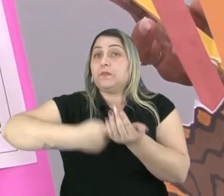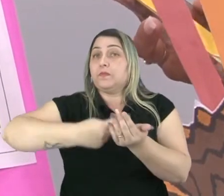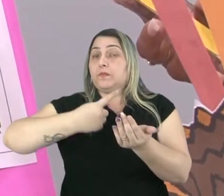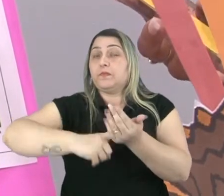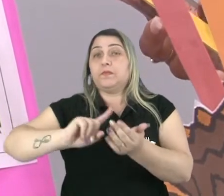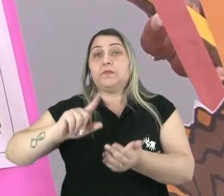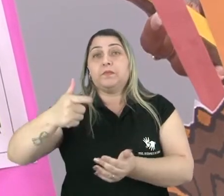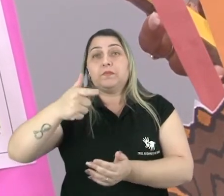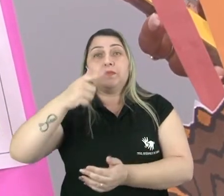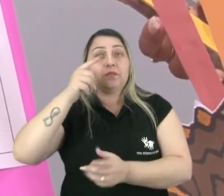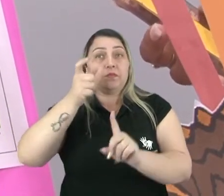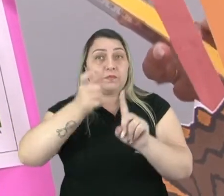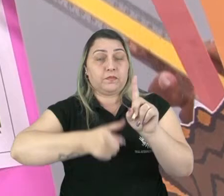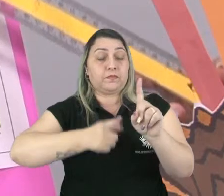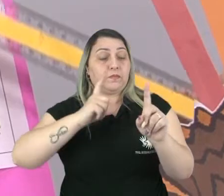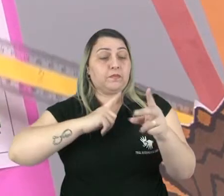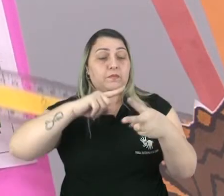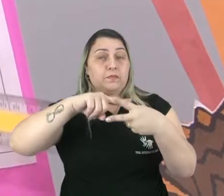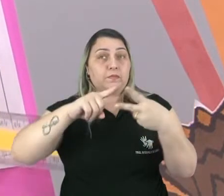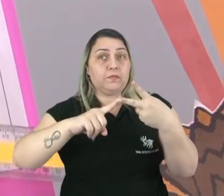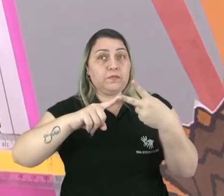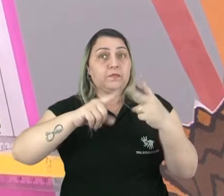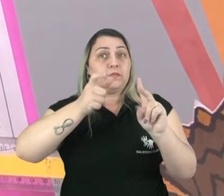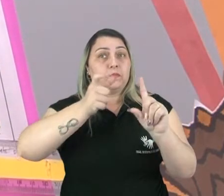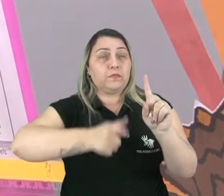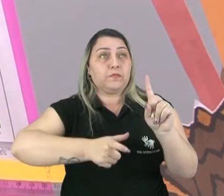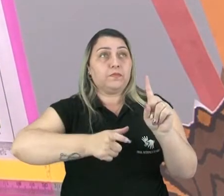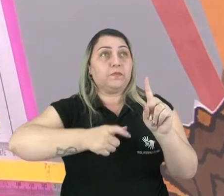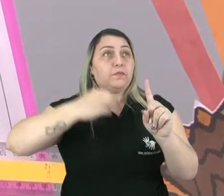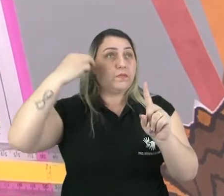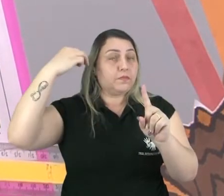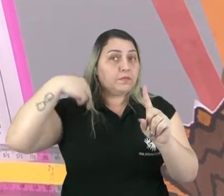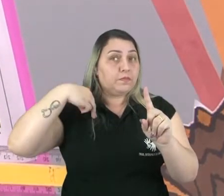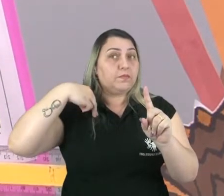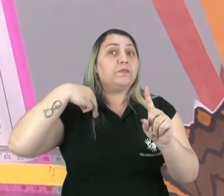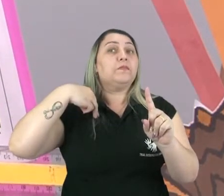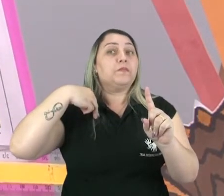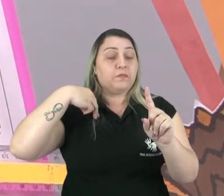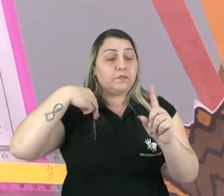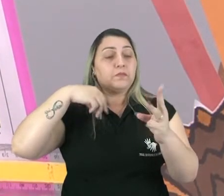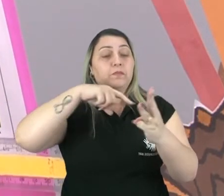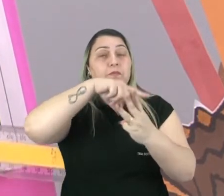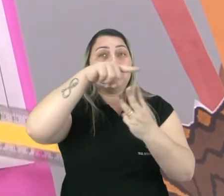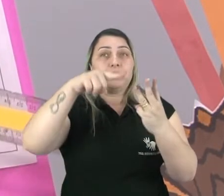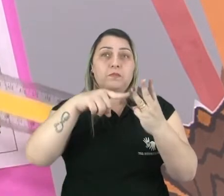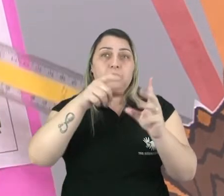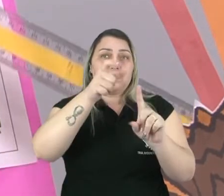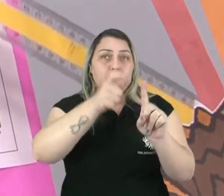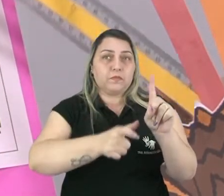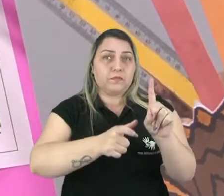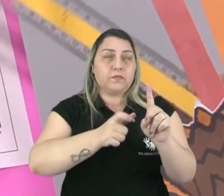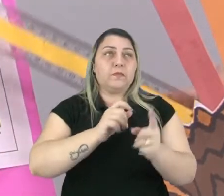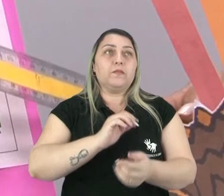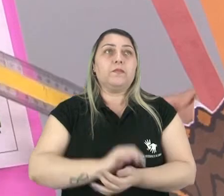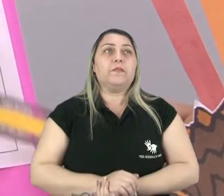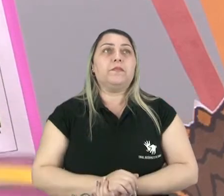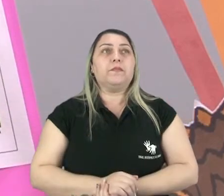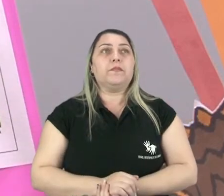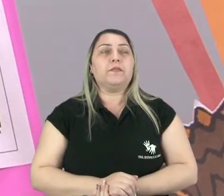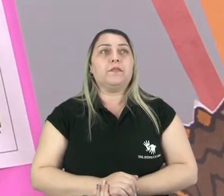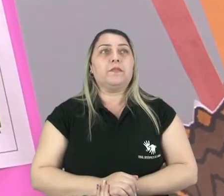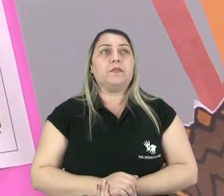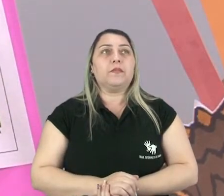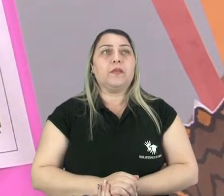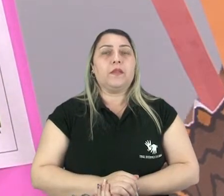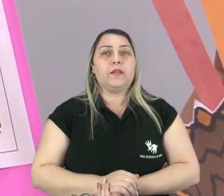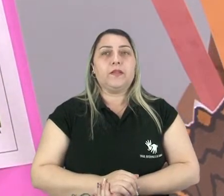outro personagem, já temos 2. E a Magali, mais um personagem, 3. Então, nesta narrativa,